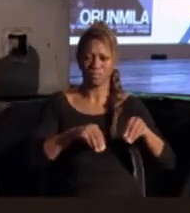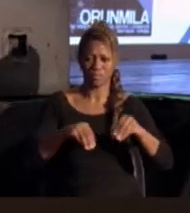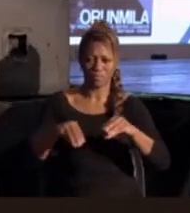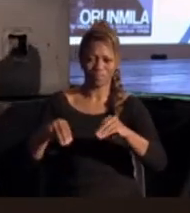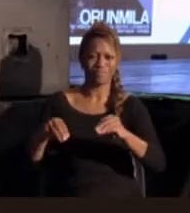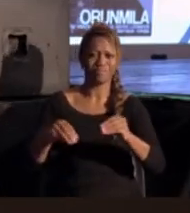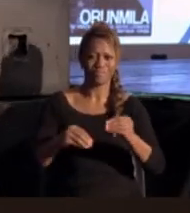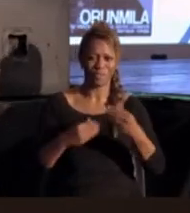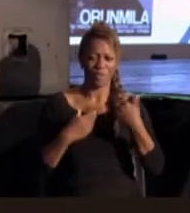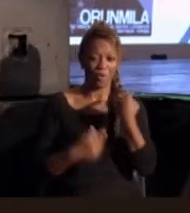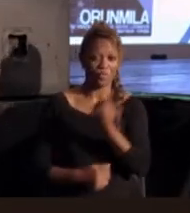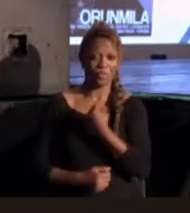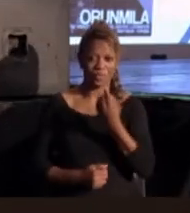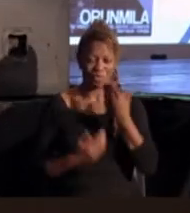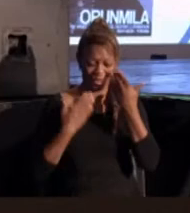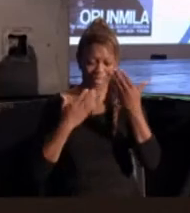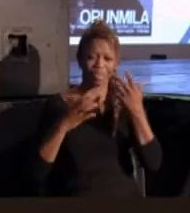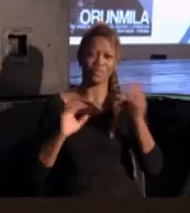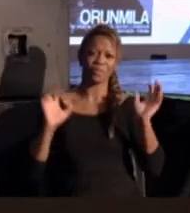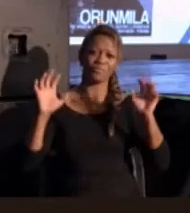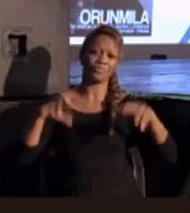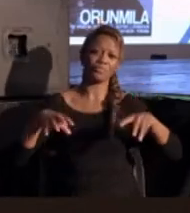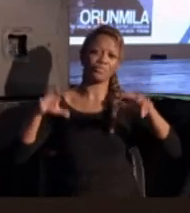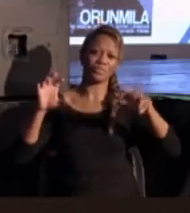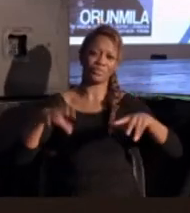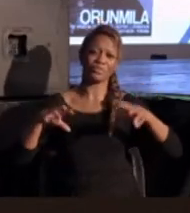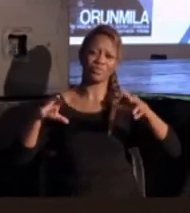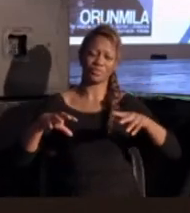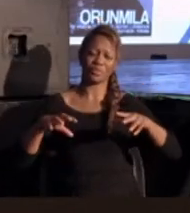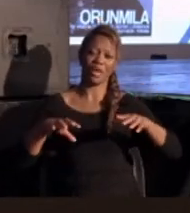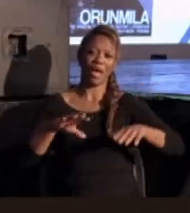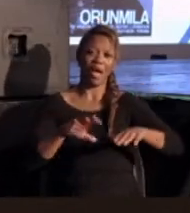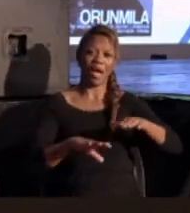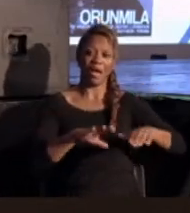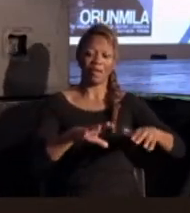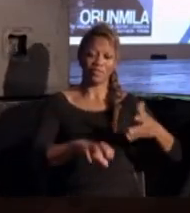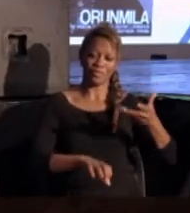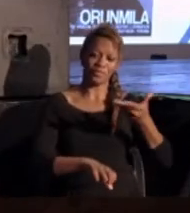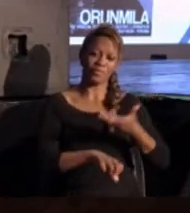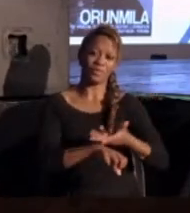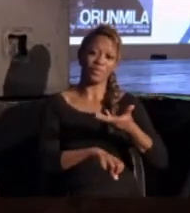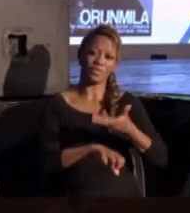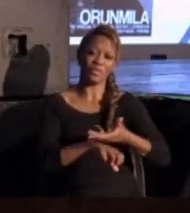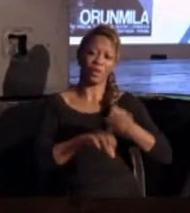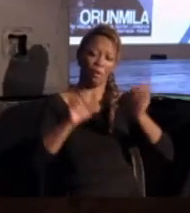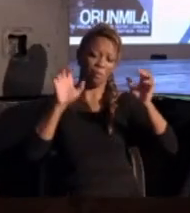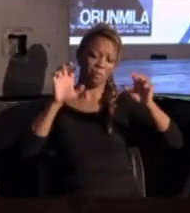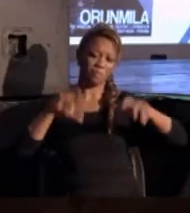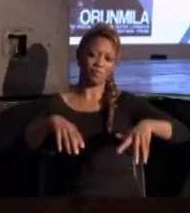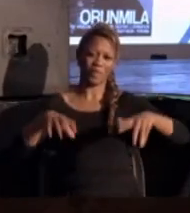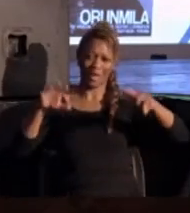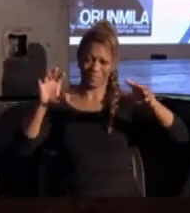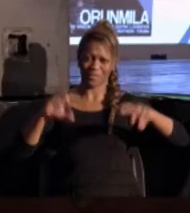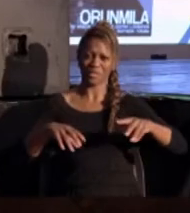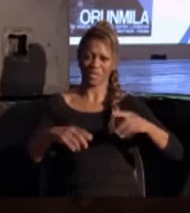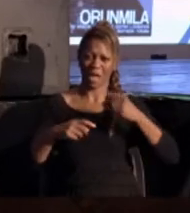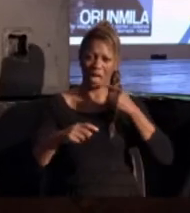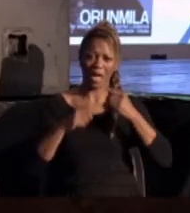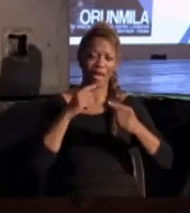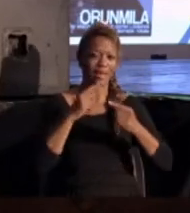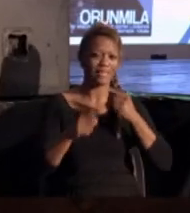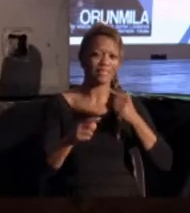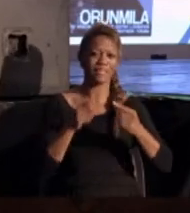gente agradece a chuva, que chegou num momento muito, de muita seca, mas reclamamos da chuva também com a